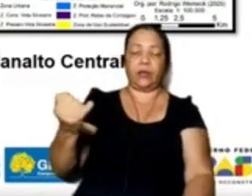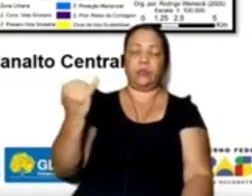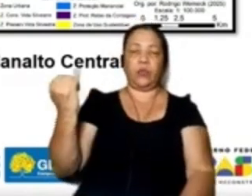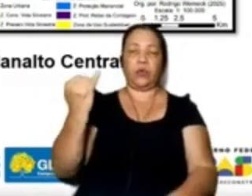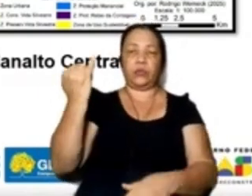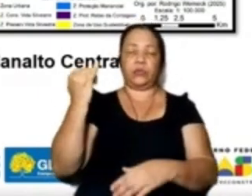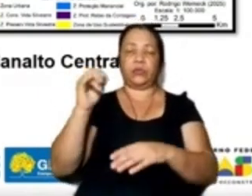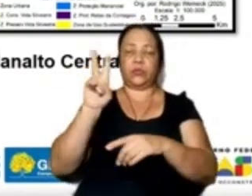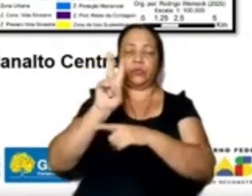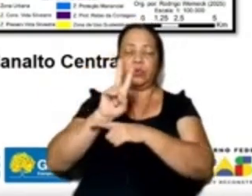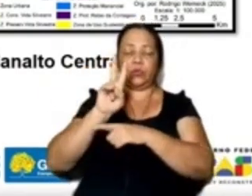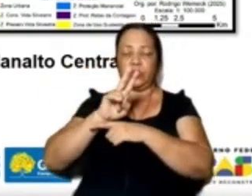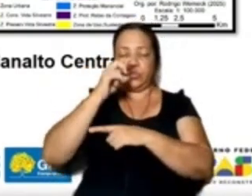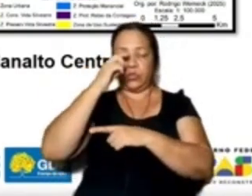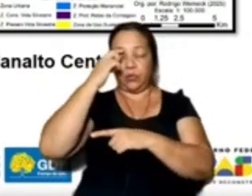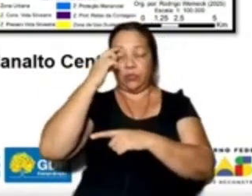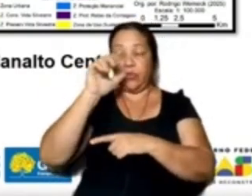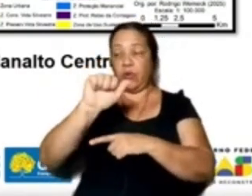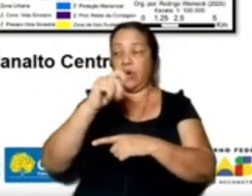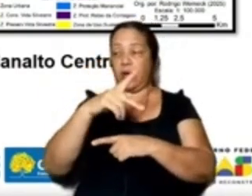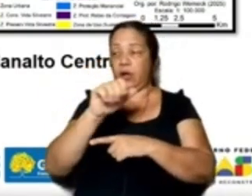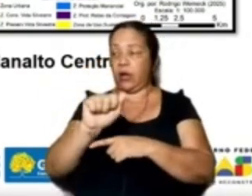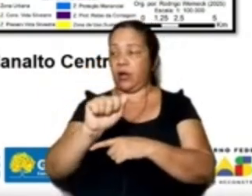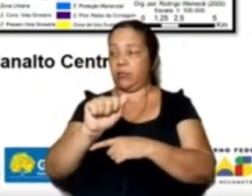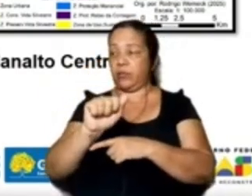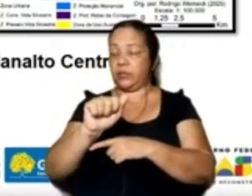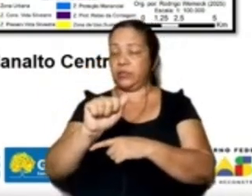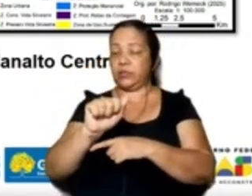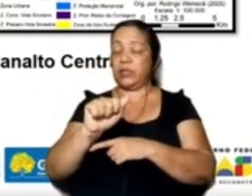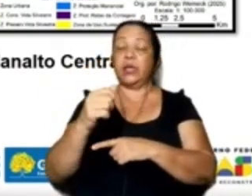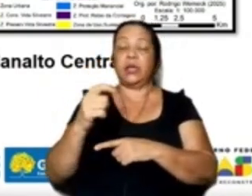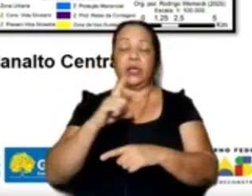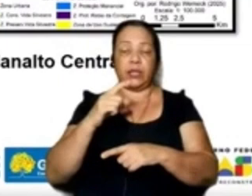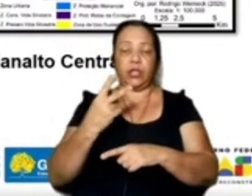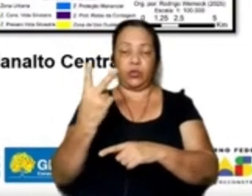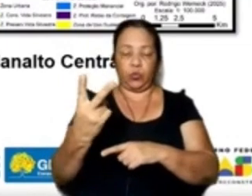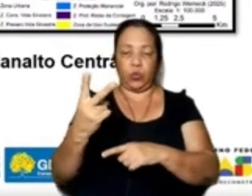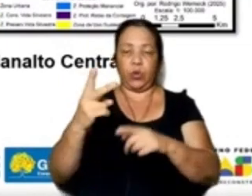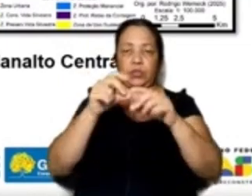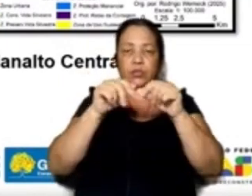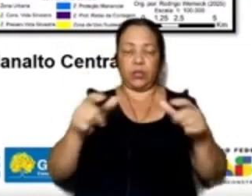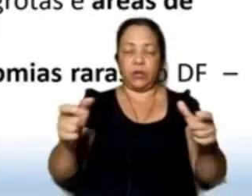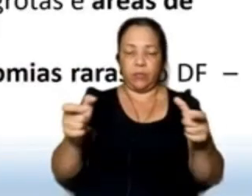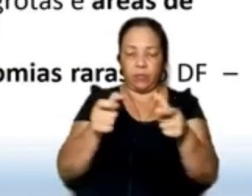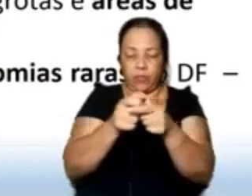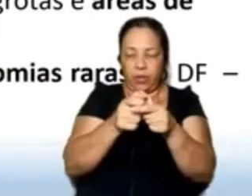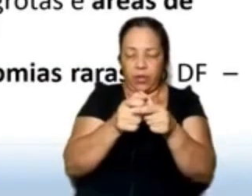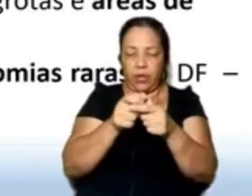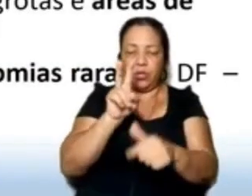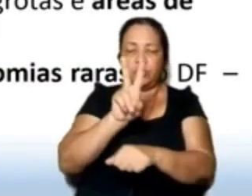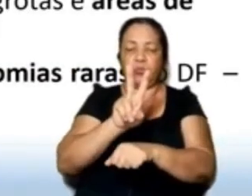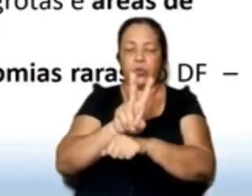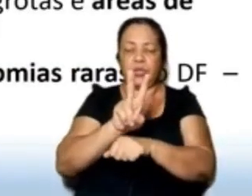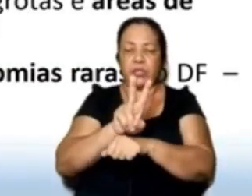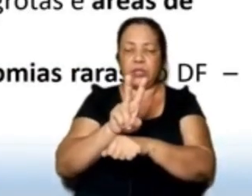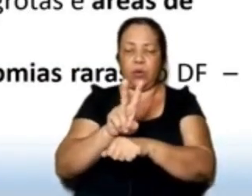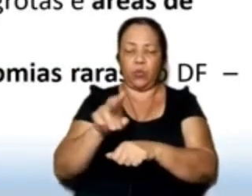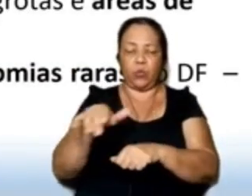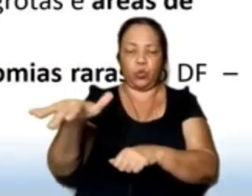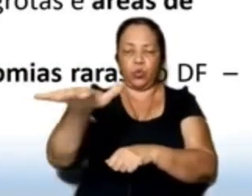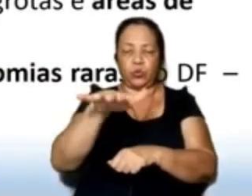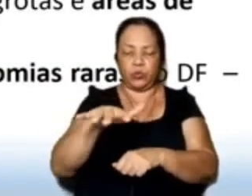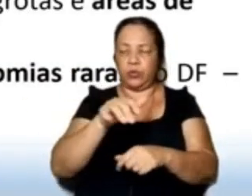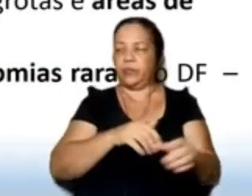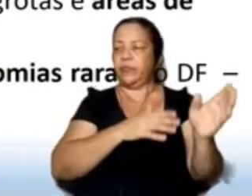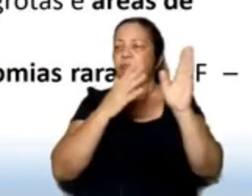por 2 APAs, além de outras unidades menores e até unidade de proteção integral. No plano de